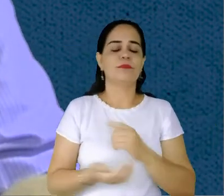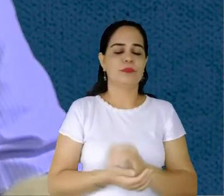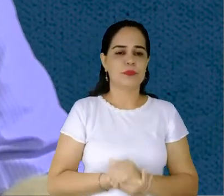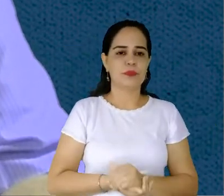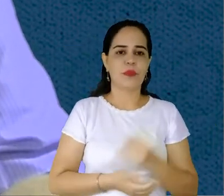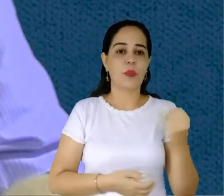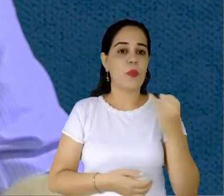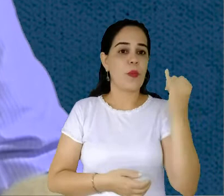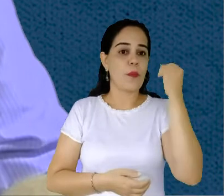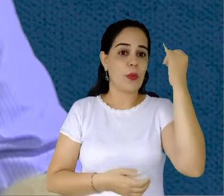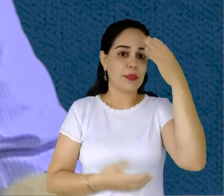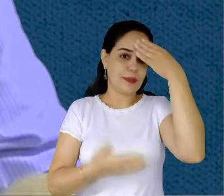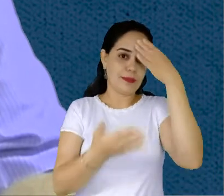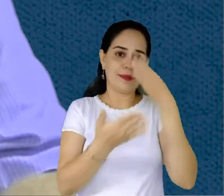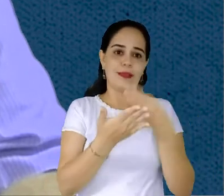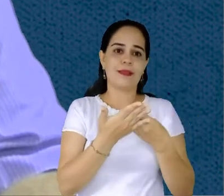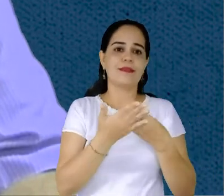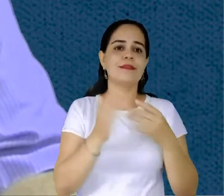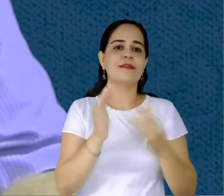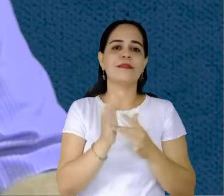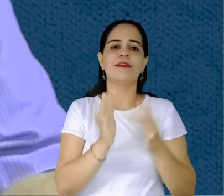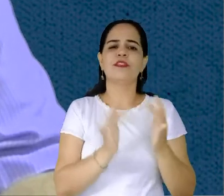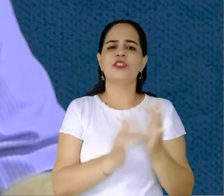importante acreditar em Cristo Jesus.